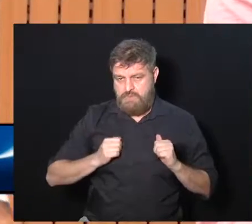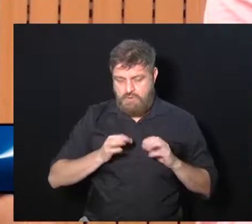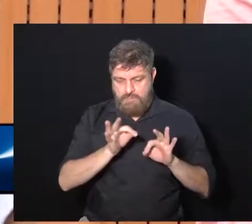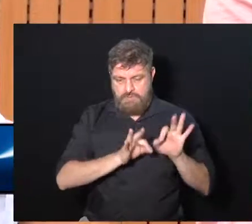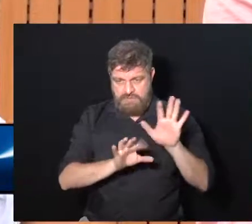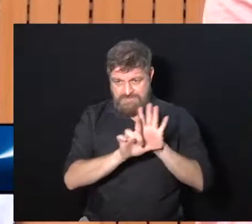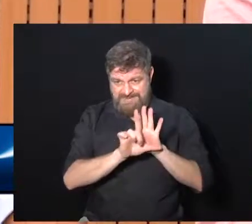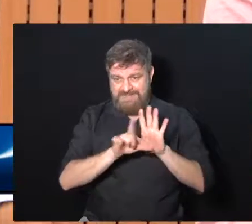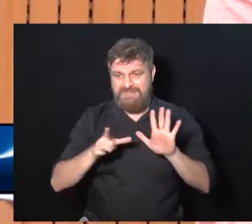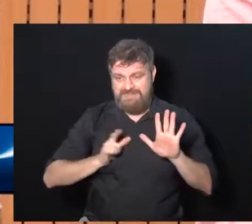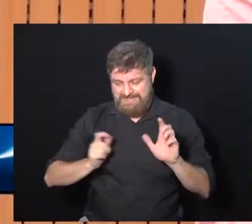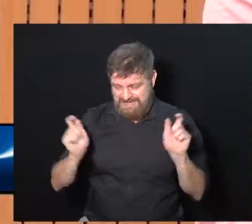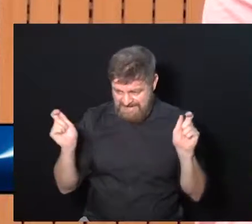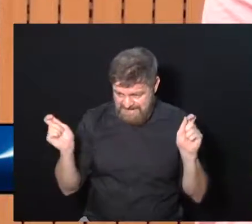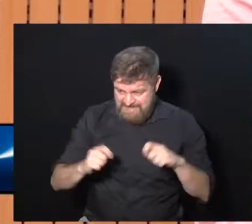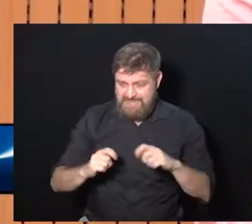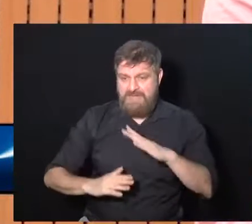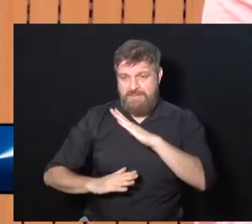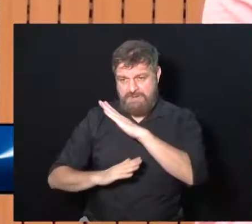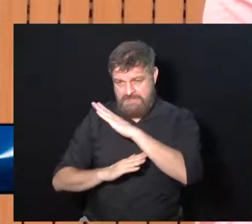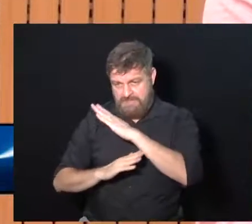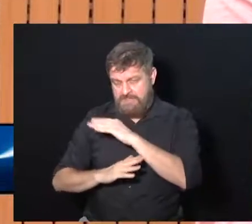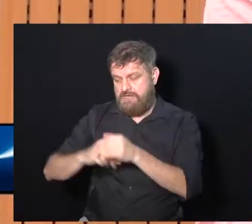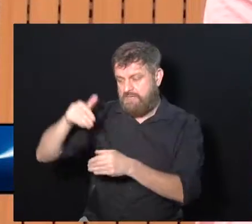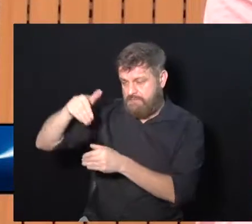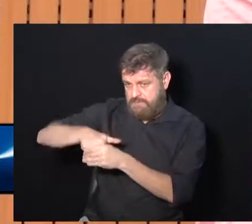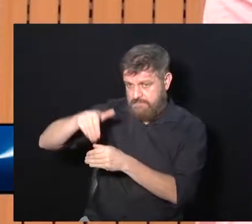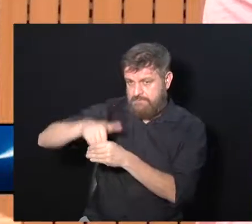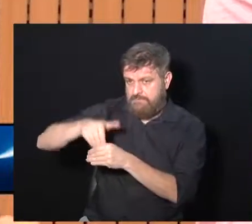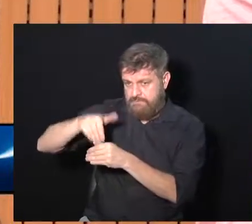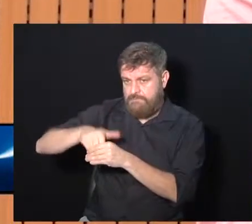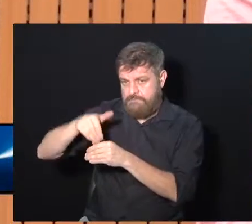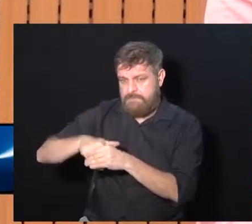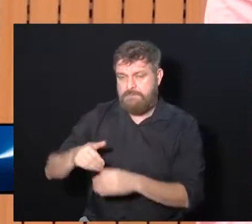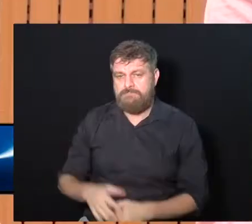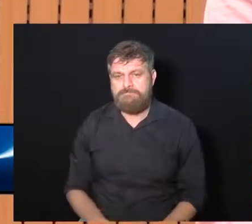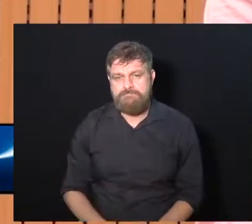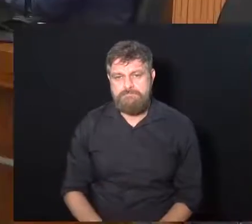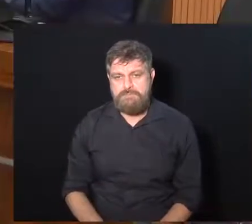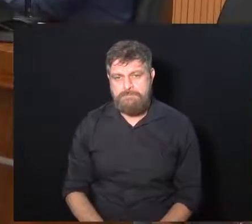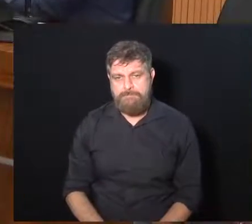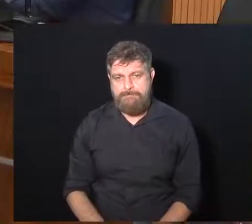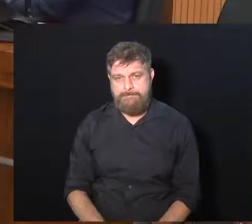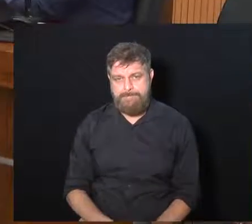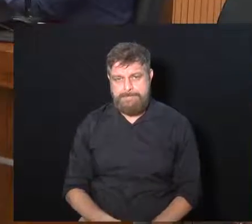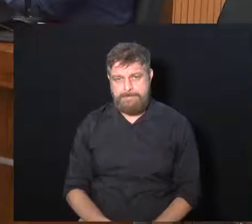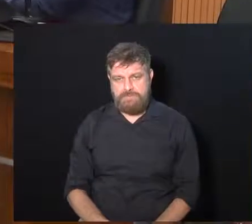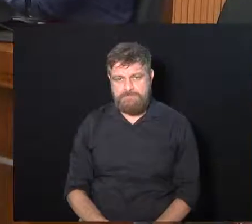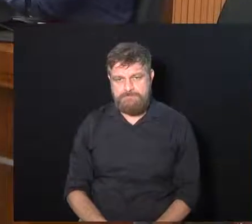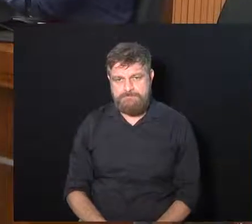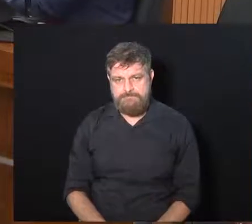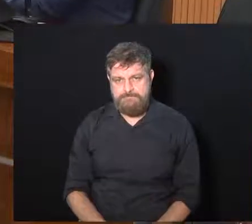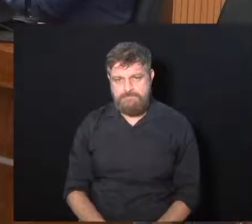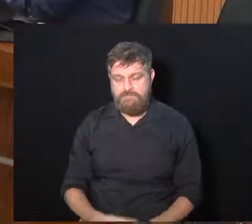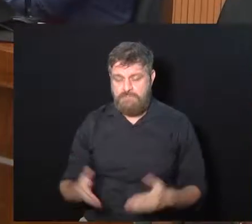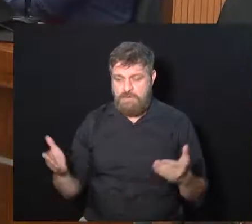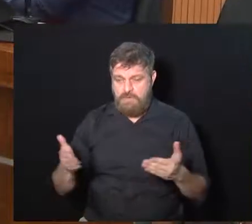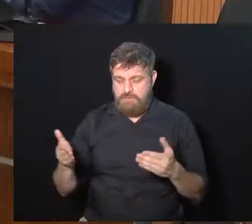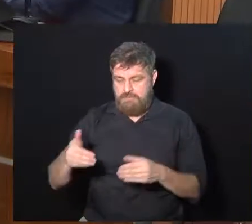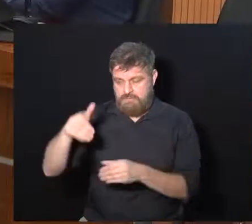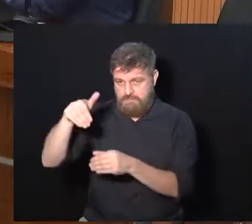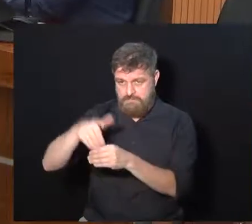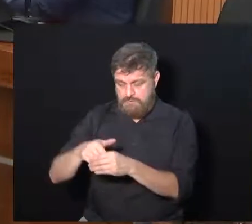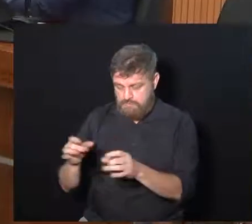projeto tem condição de continuar tramitando nessa casa. Então, a partir desse